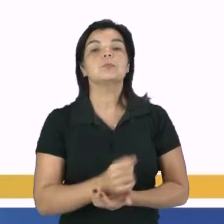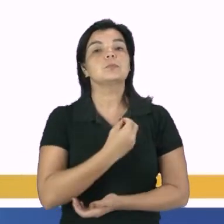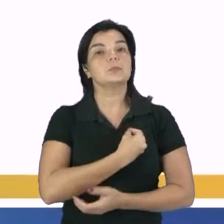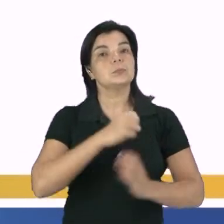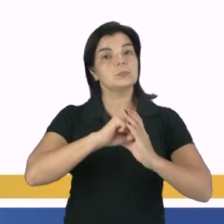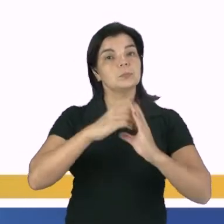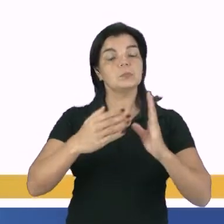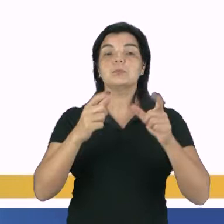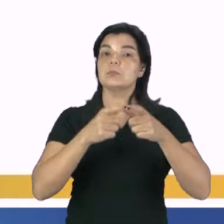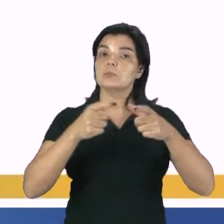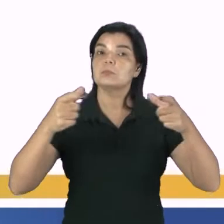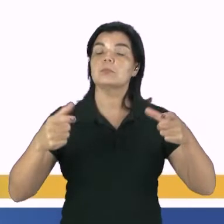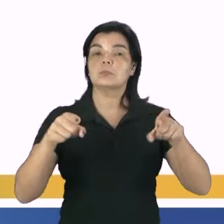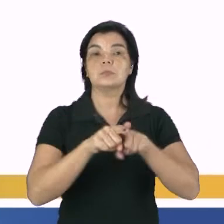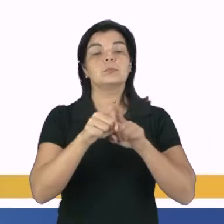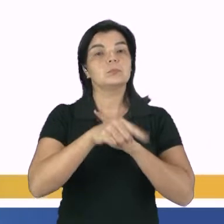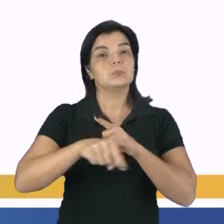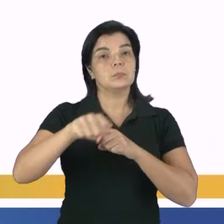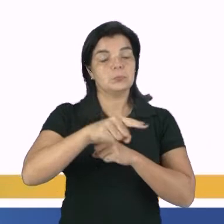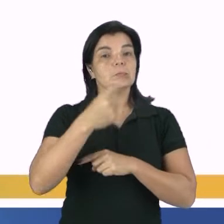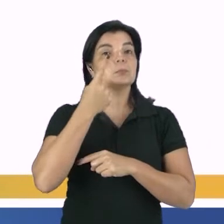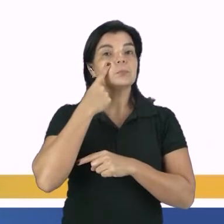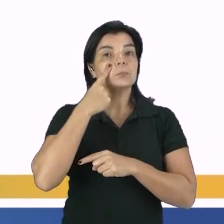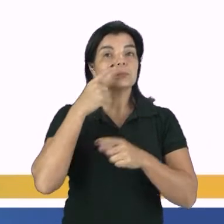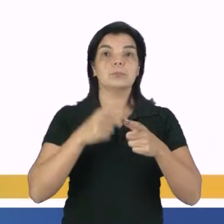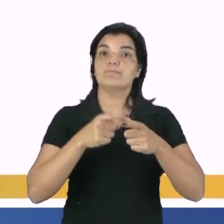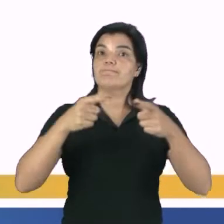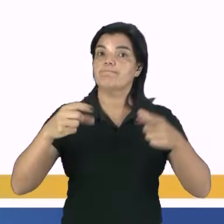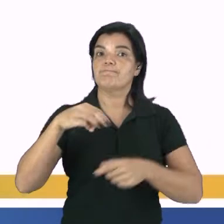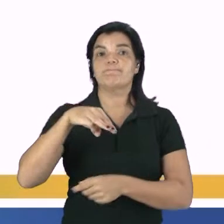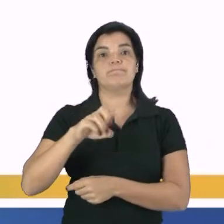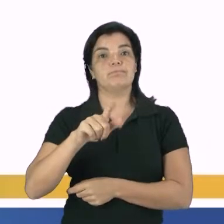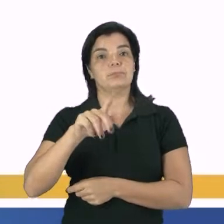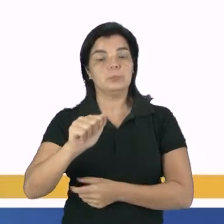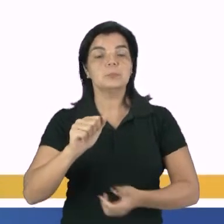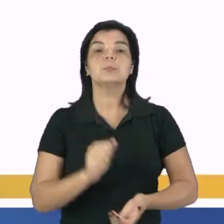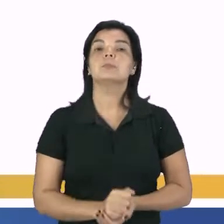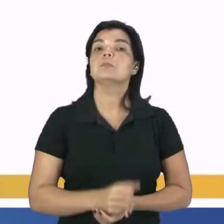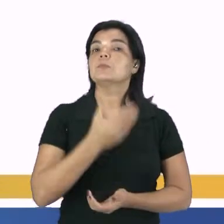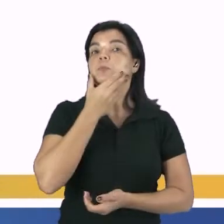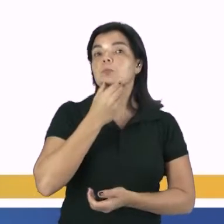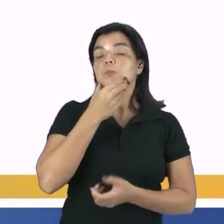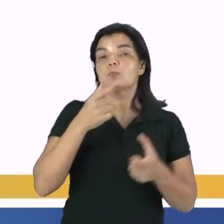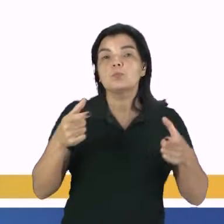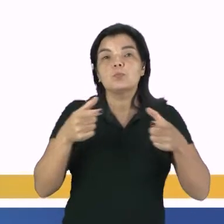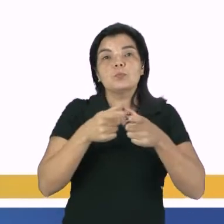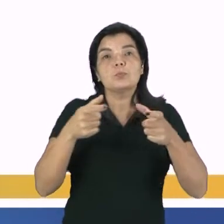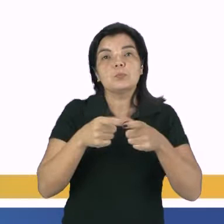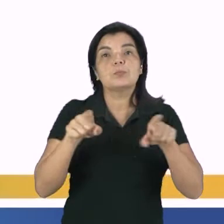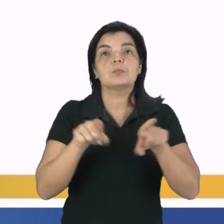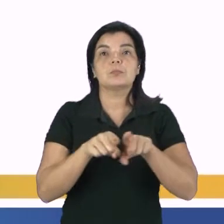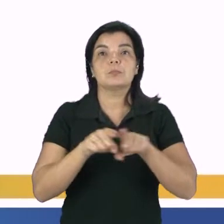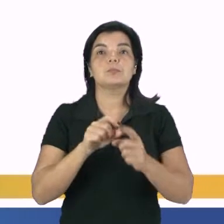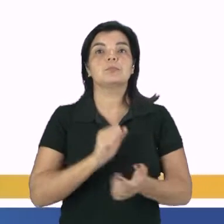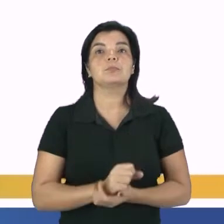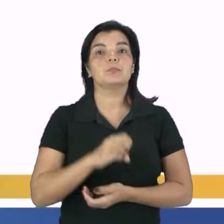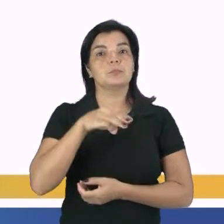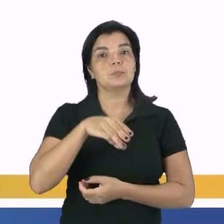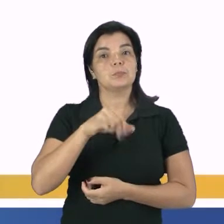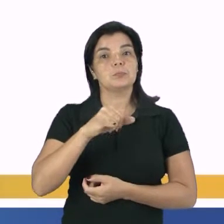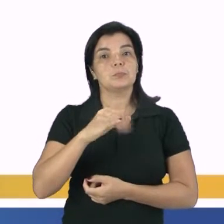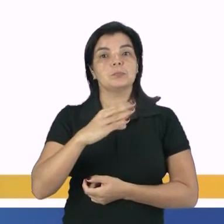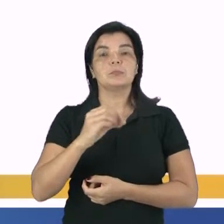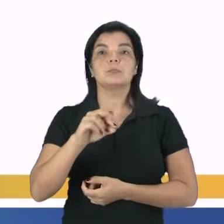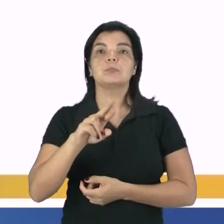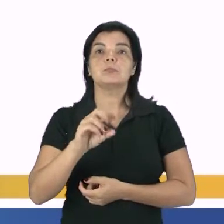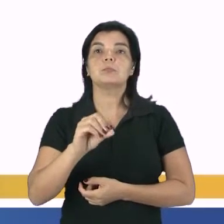bem maior, por isso ele é chamado de megastróbilo. E o masculino ele é menor, por isso ele vai ser chamado de microstóbilo.